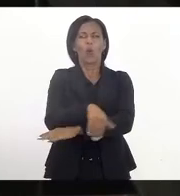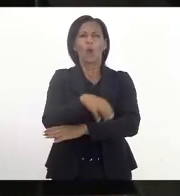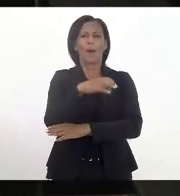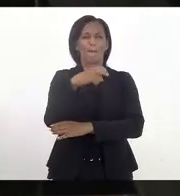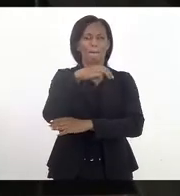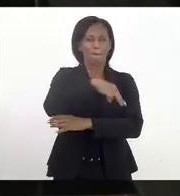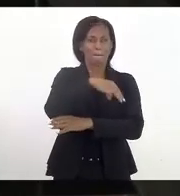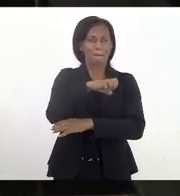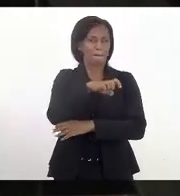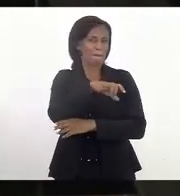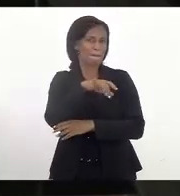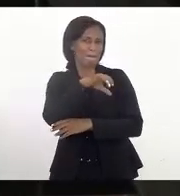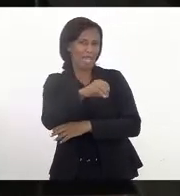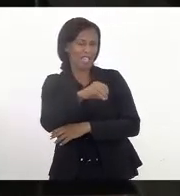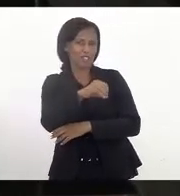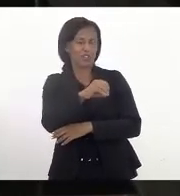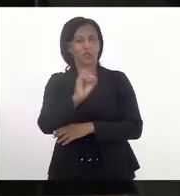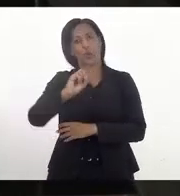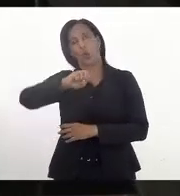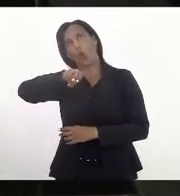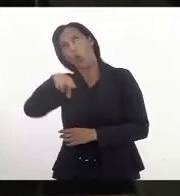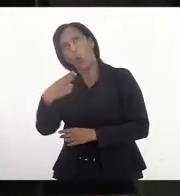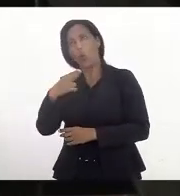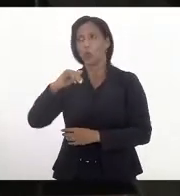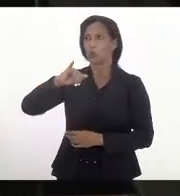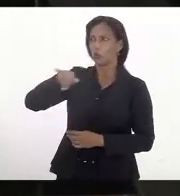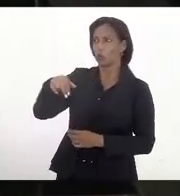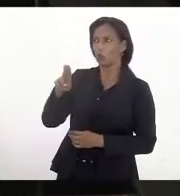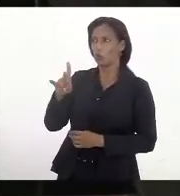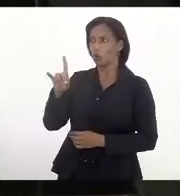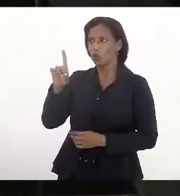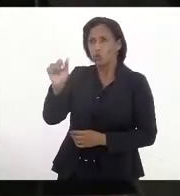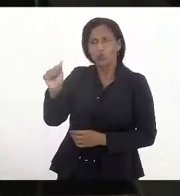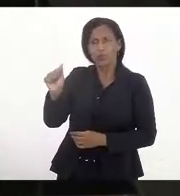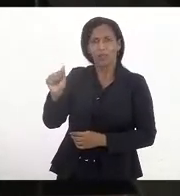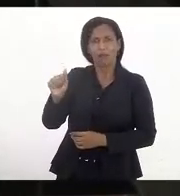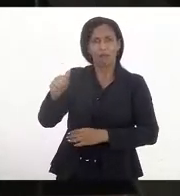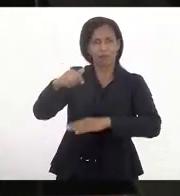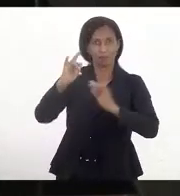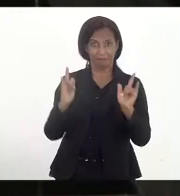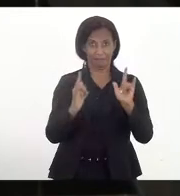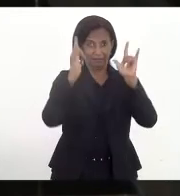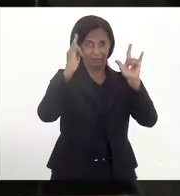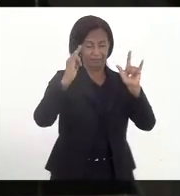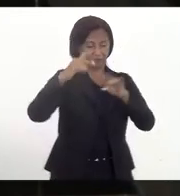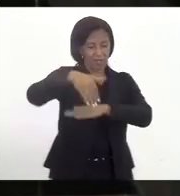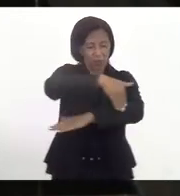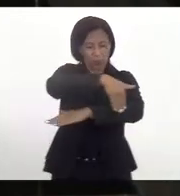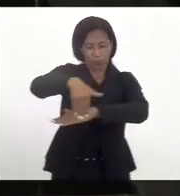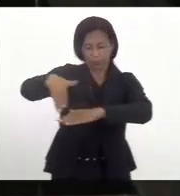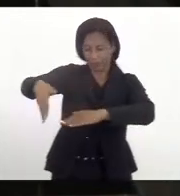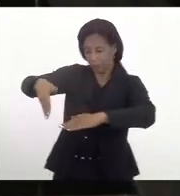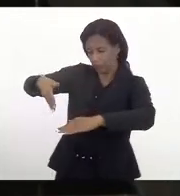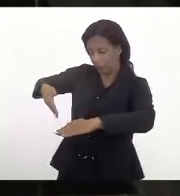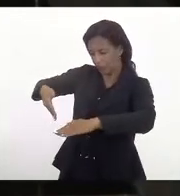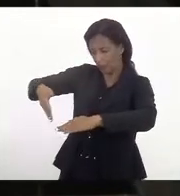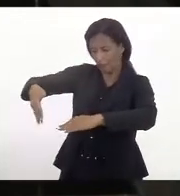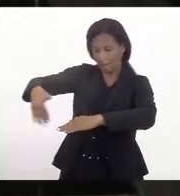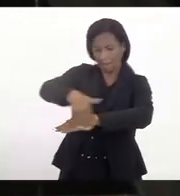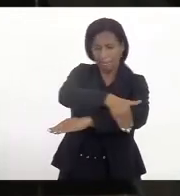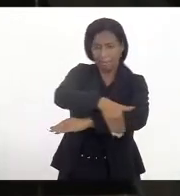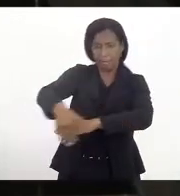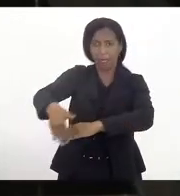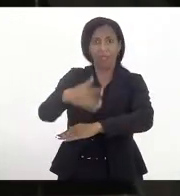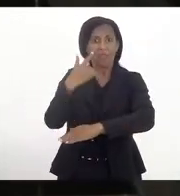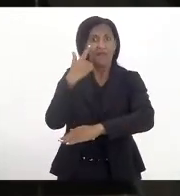ou pela rua ajuda antes da alerj história aqui se verifica que já